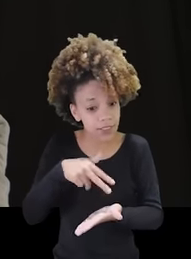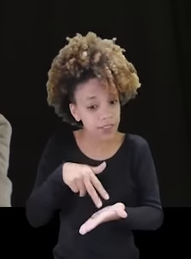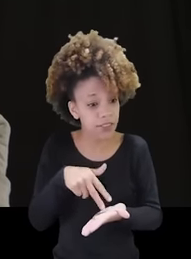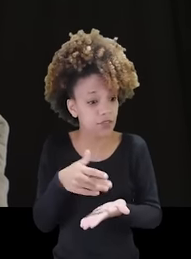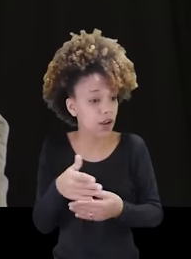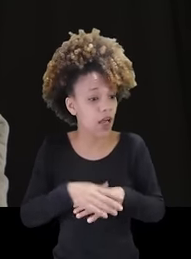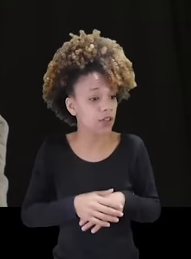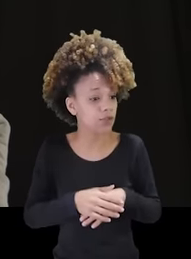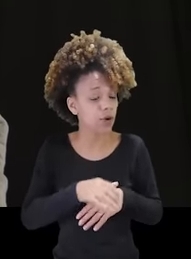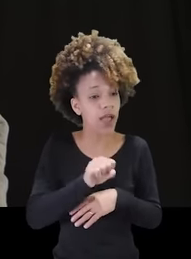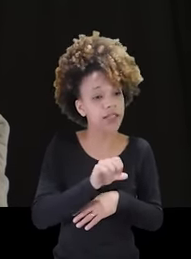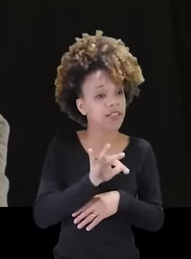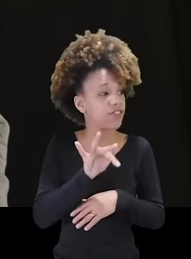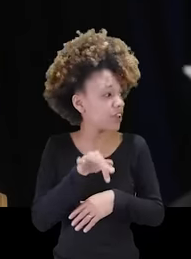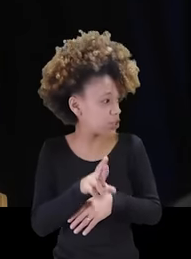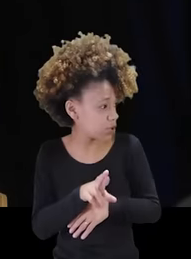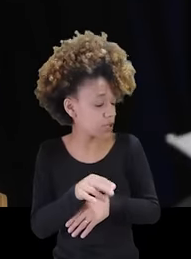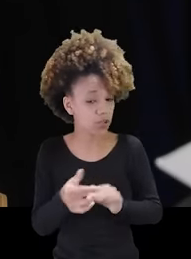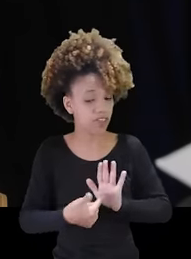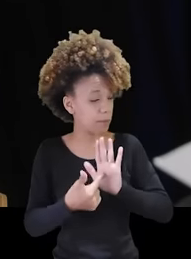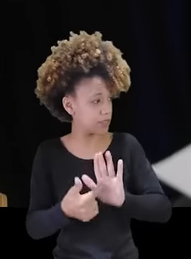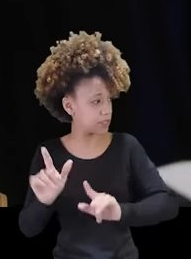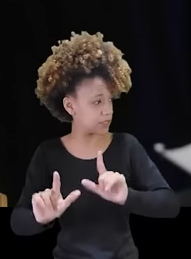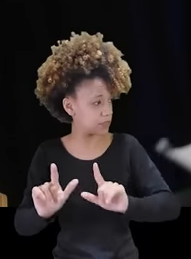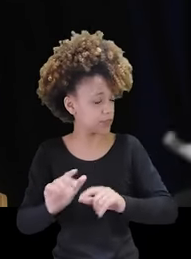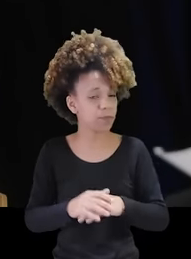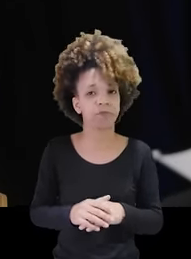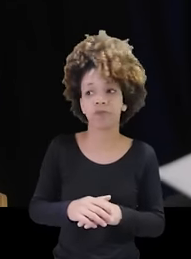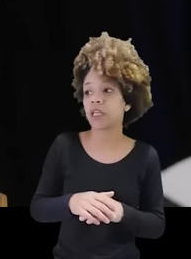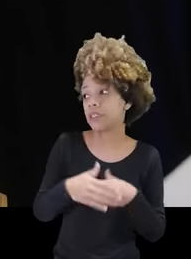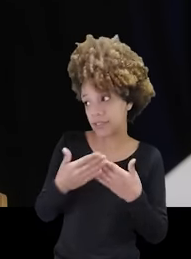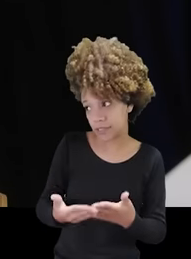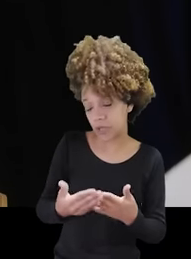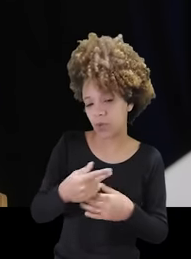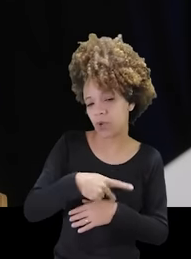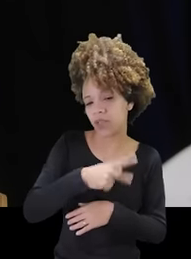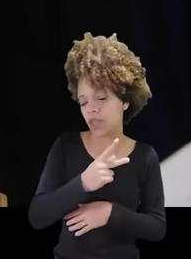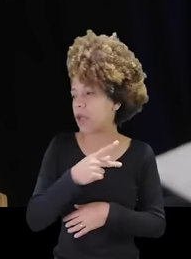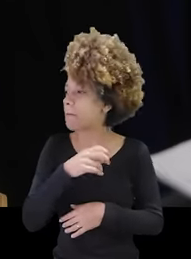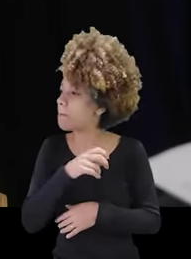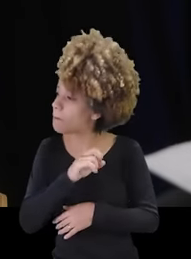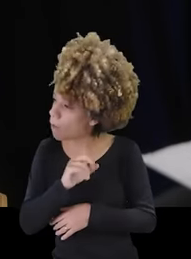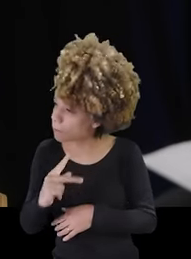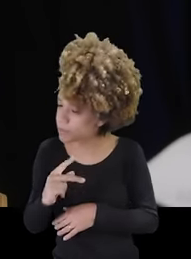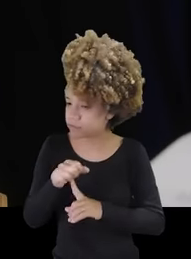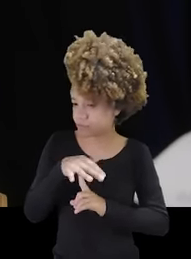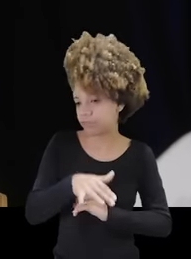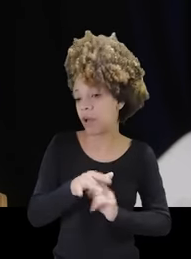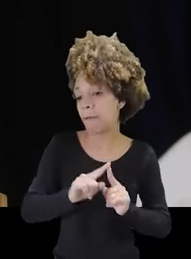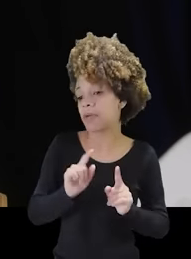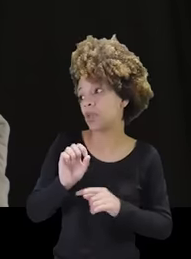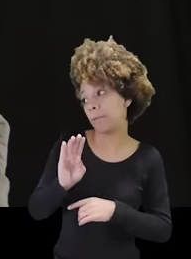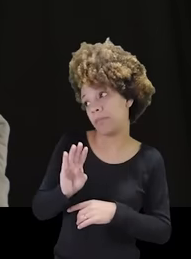dançando lá no X Factor que eu tava apresentando então o k-pop vem crescendo mas o que estourou mesmo para todo mundo foi o